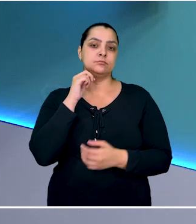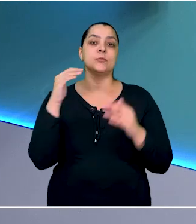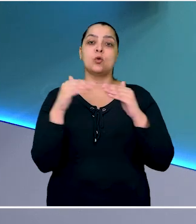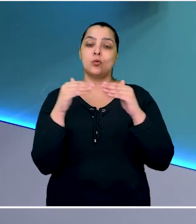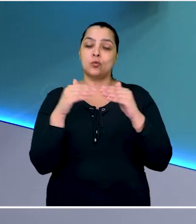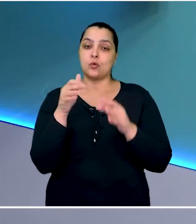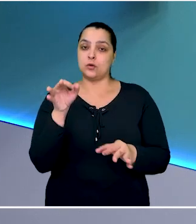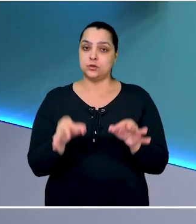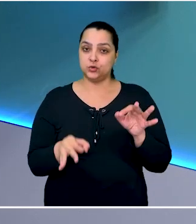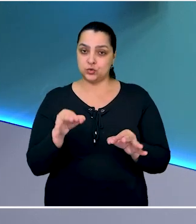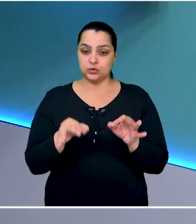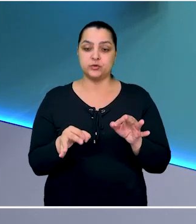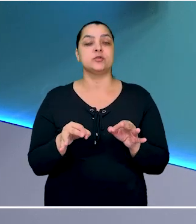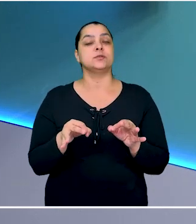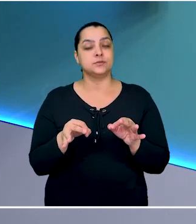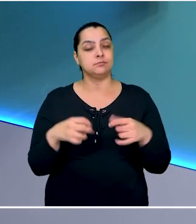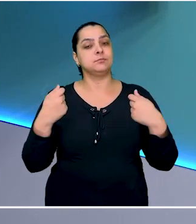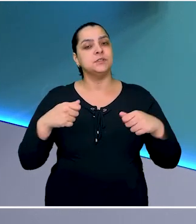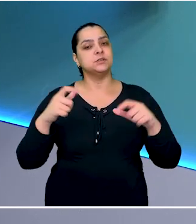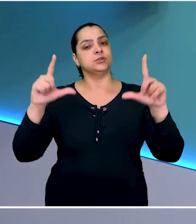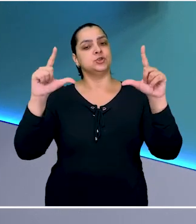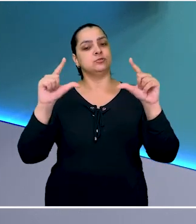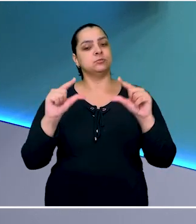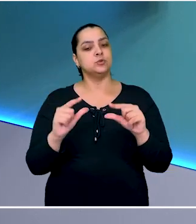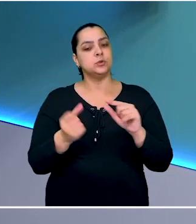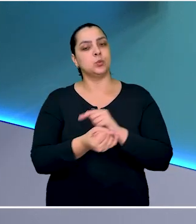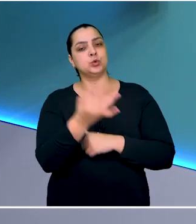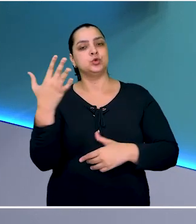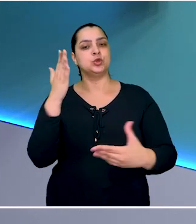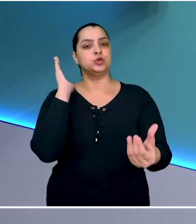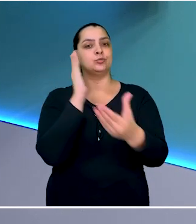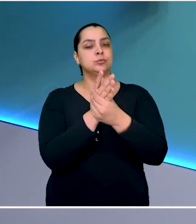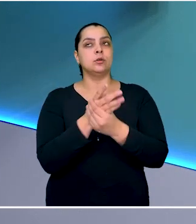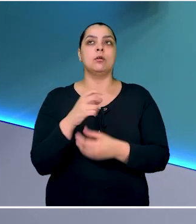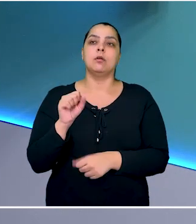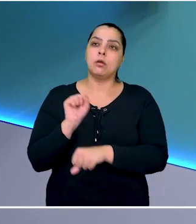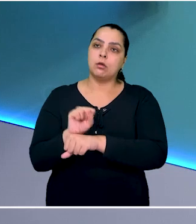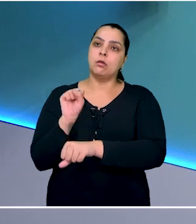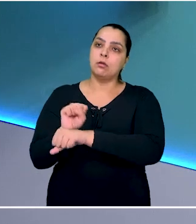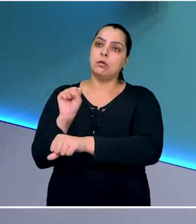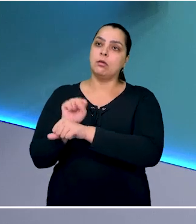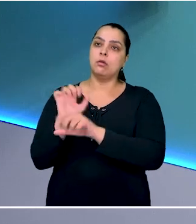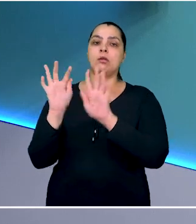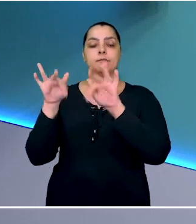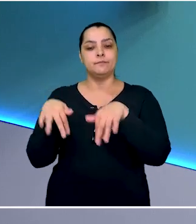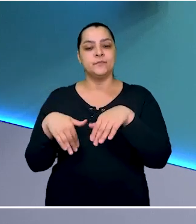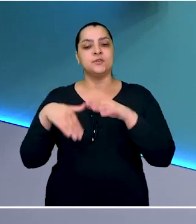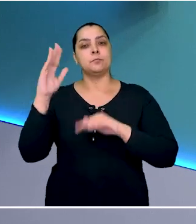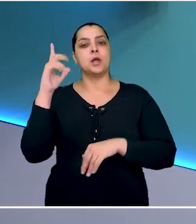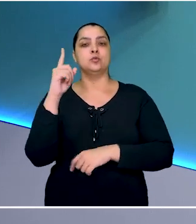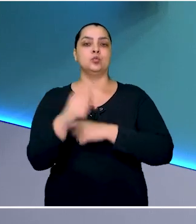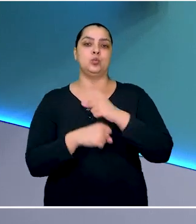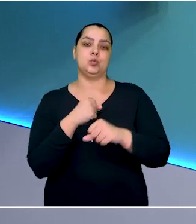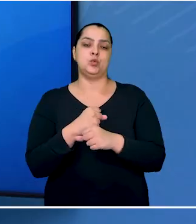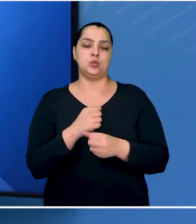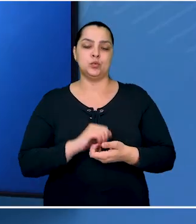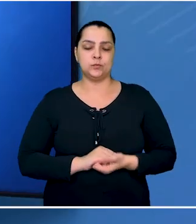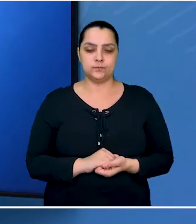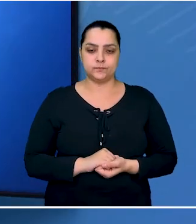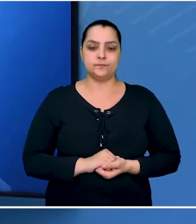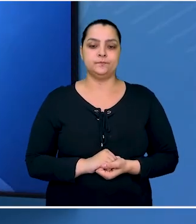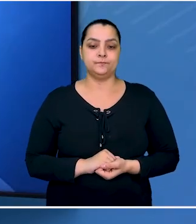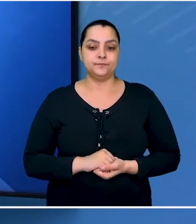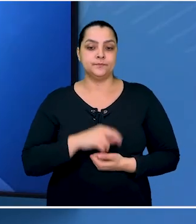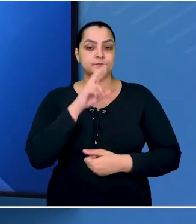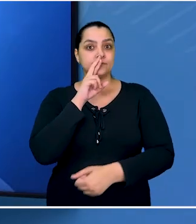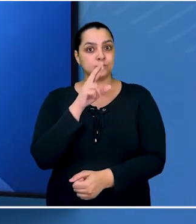que a Justiça Trabalhista deve buscar diminuir o quantitativo de processos que aguardam finalização há mais de um ano. E ainda